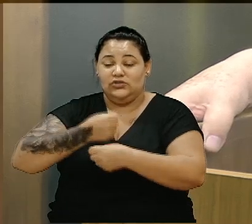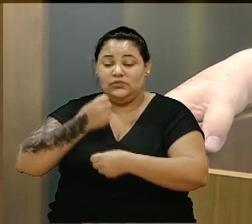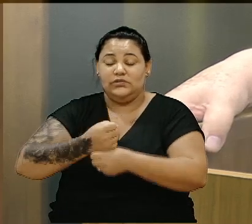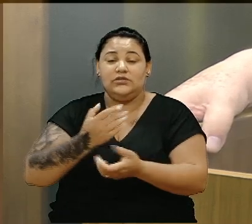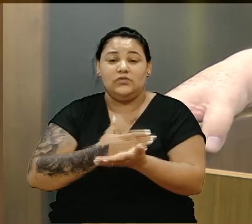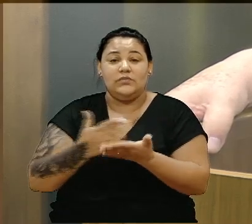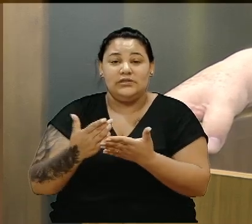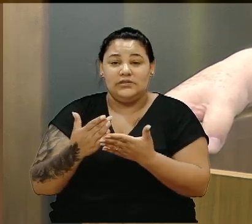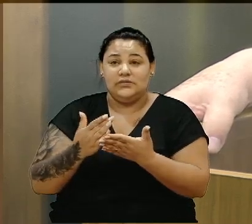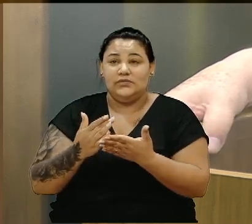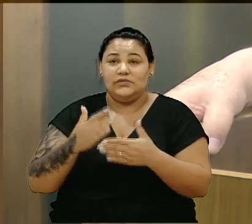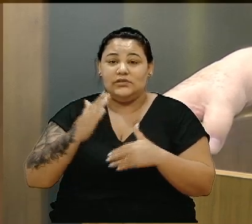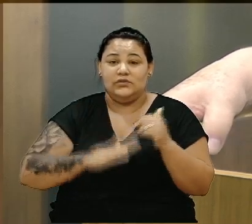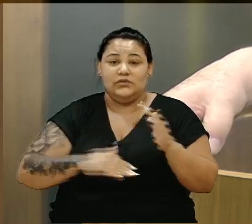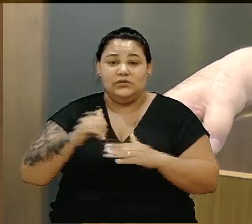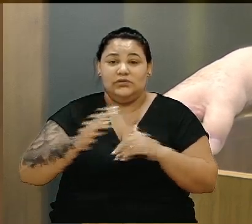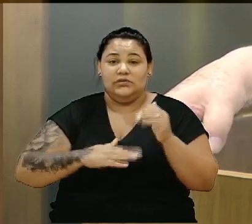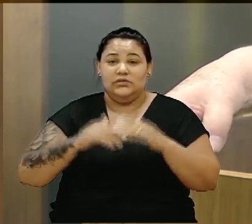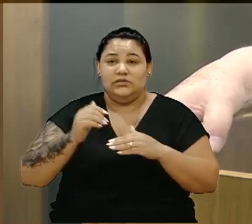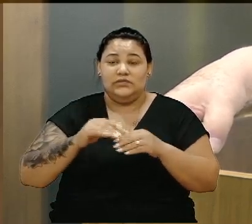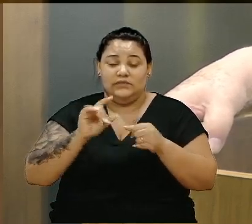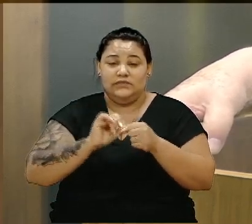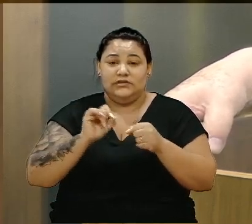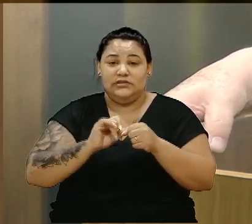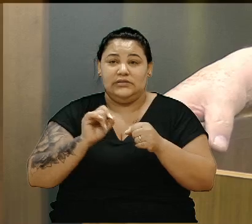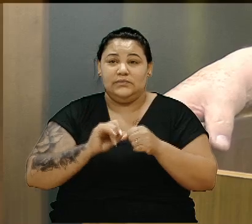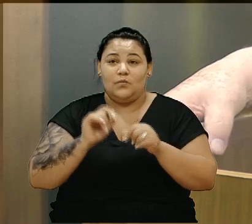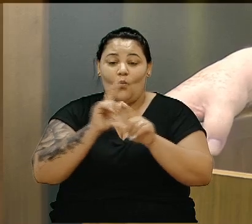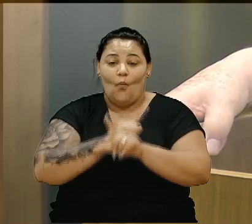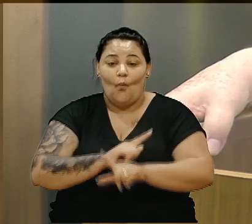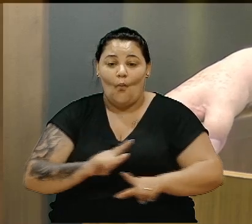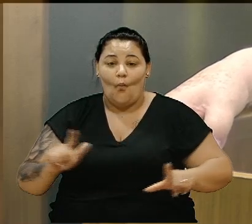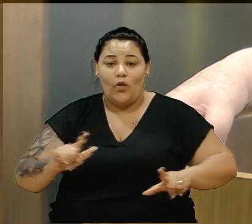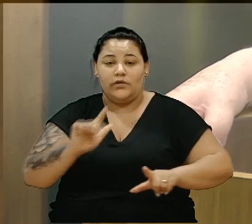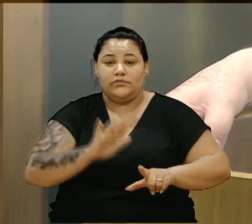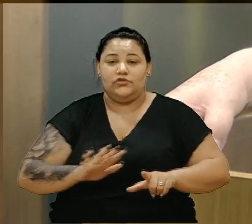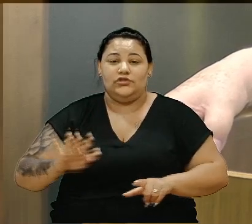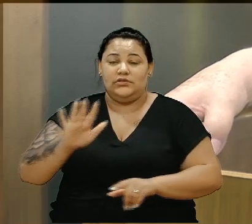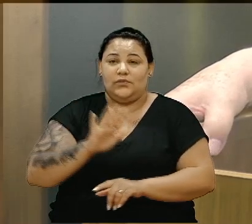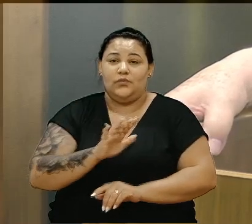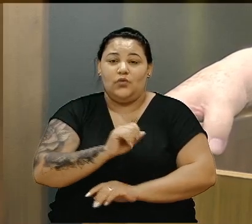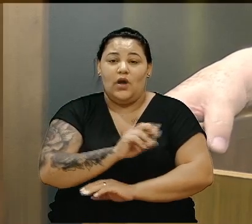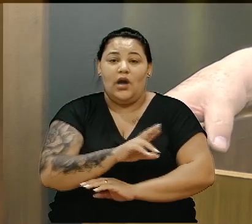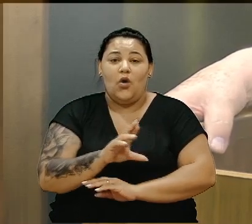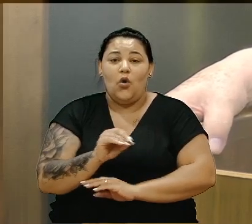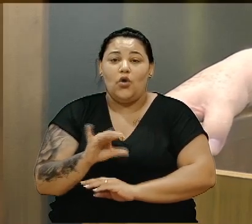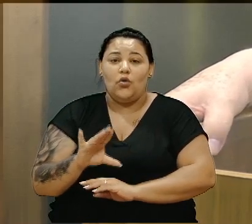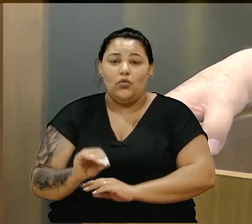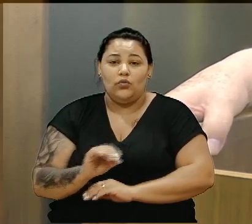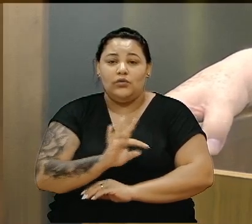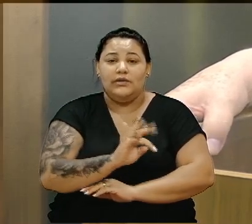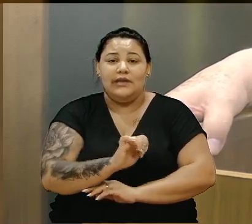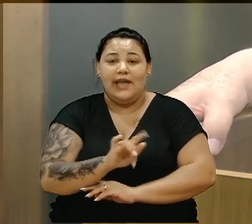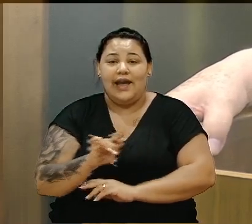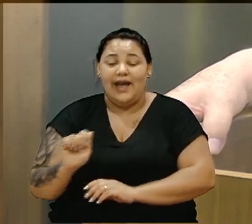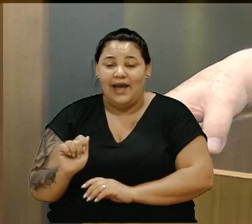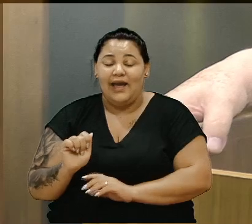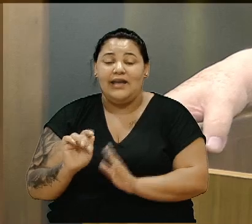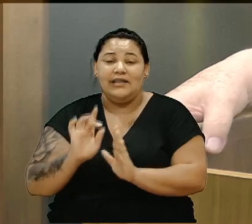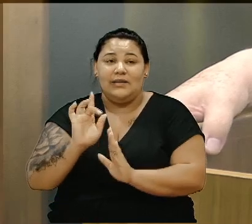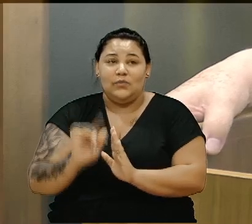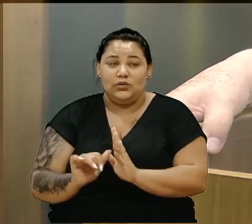piscinão, fizemos uma limpeza geral no Arroio Tega, né, e a partir da construção